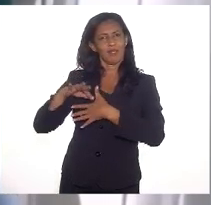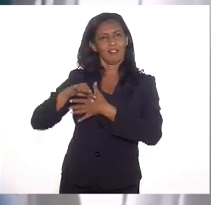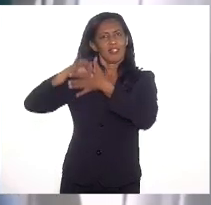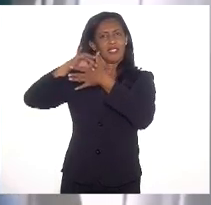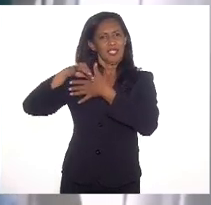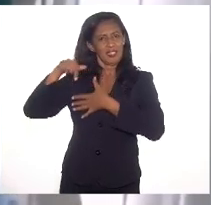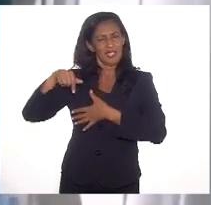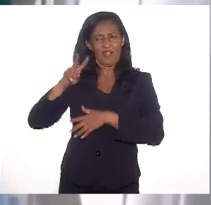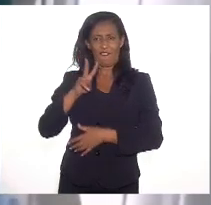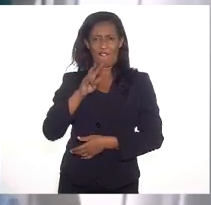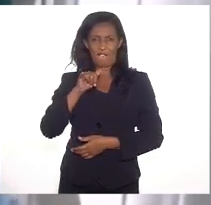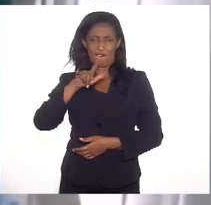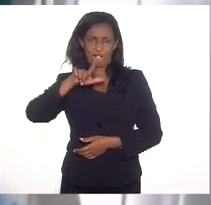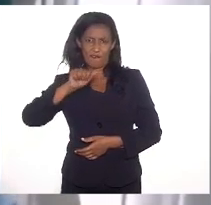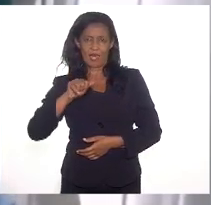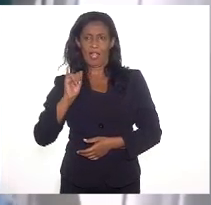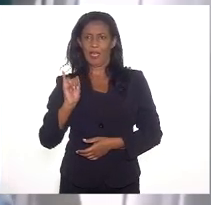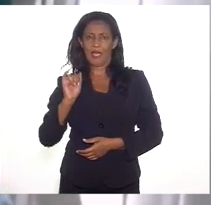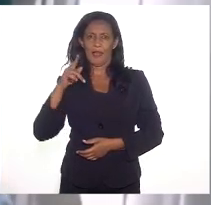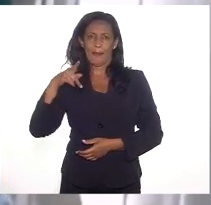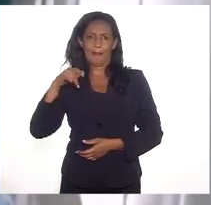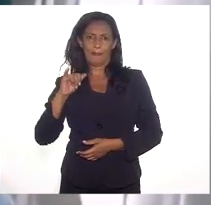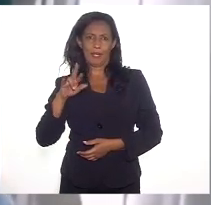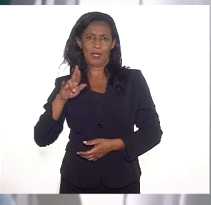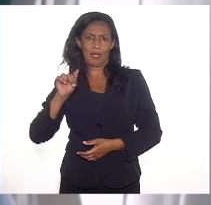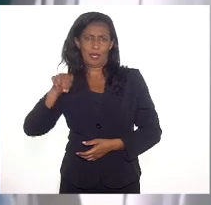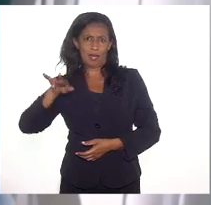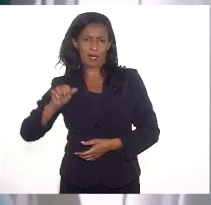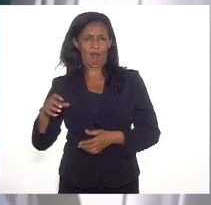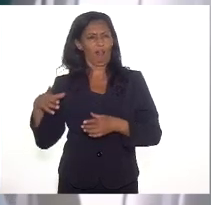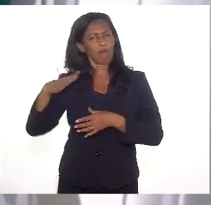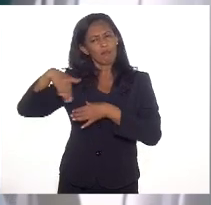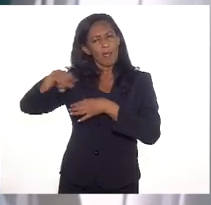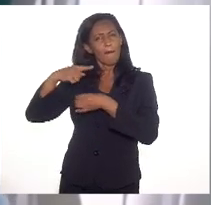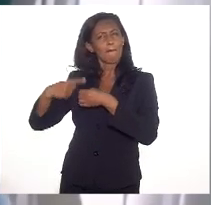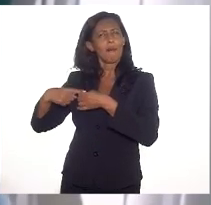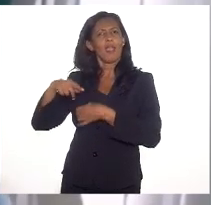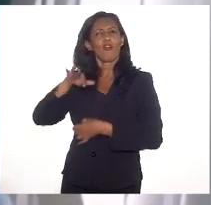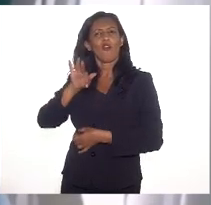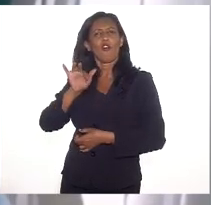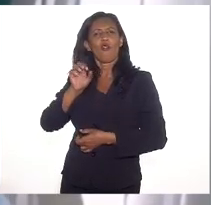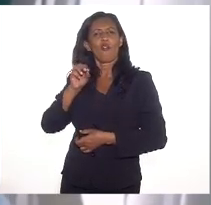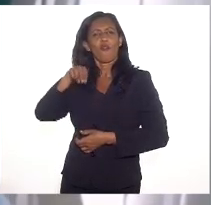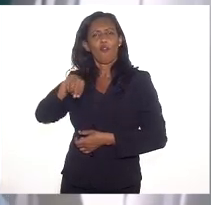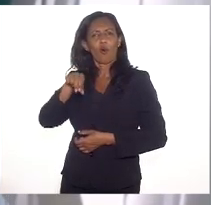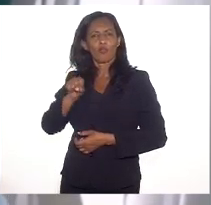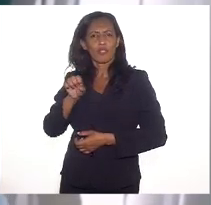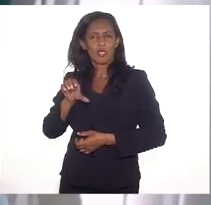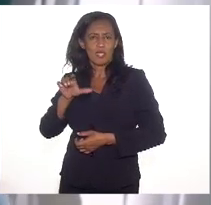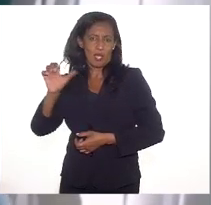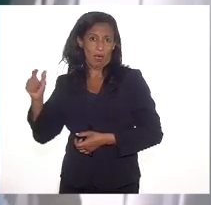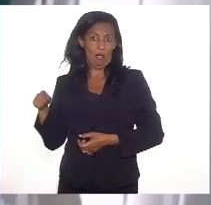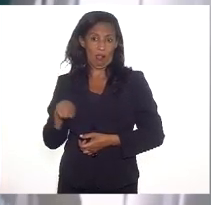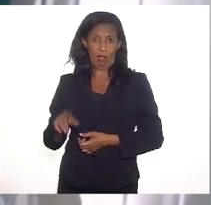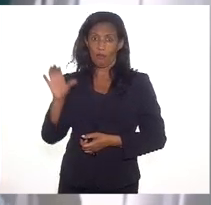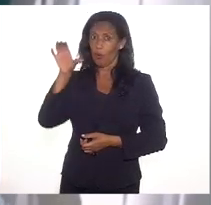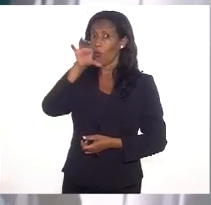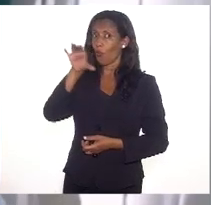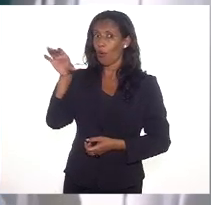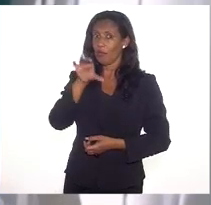Ipiranga, que a deputada Marta Rocha conhece, ali na área do Fonseca. Margarete foi uma das coordenadoras de toda a rede,